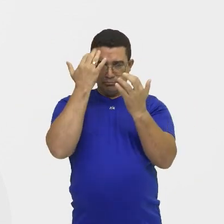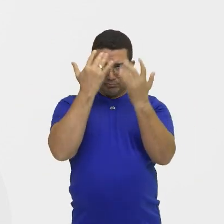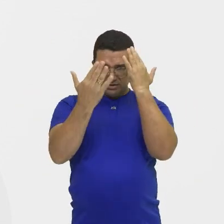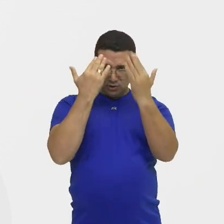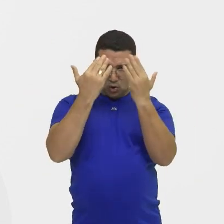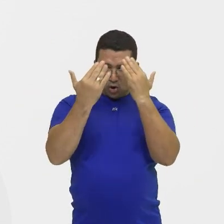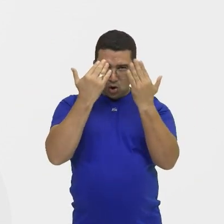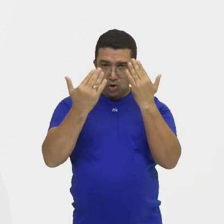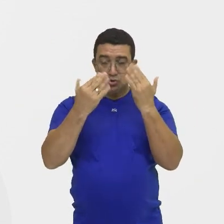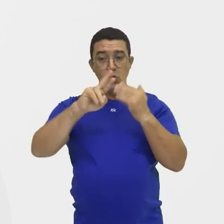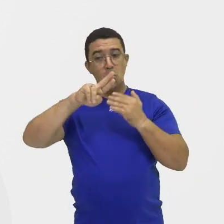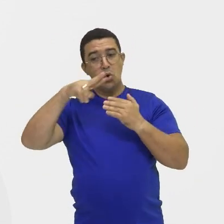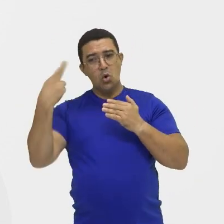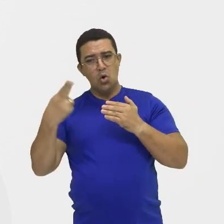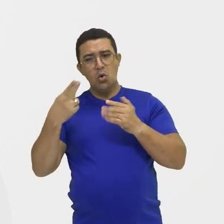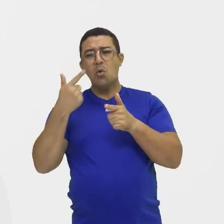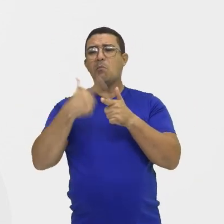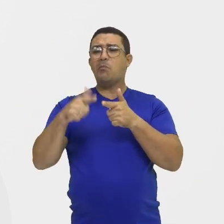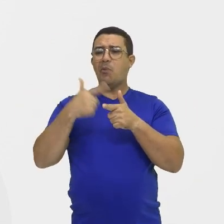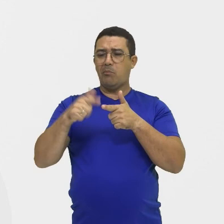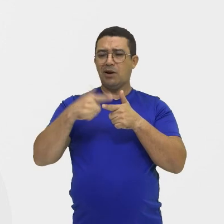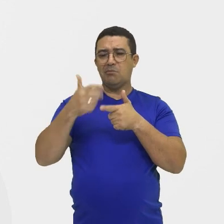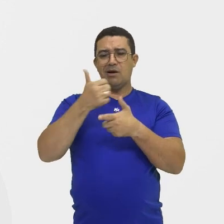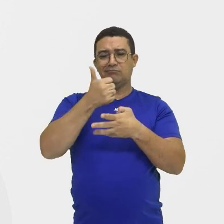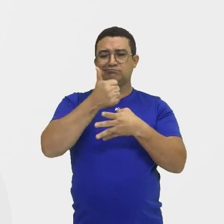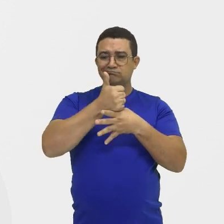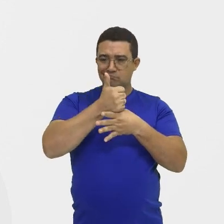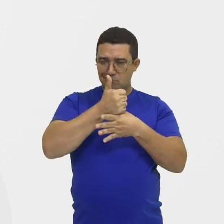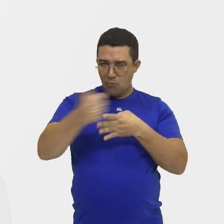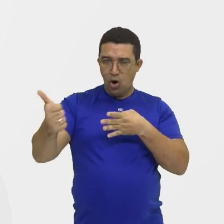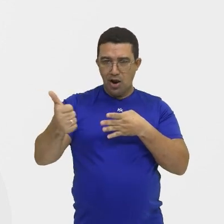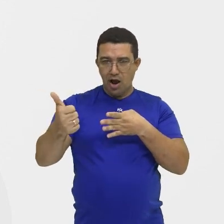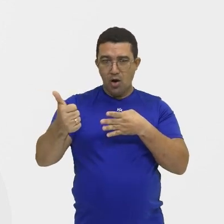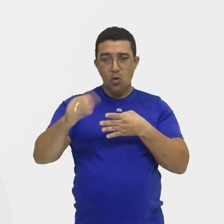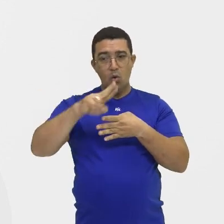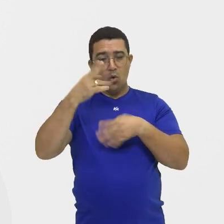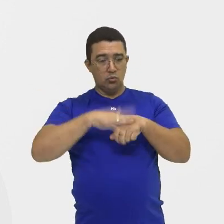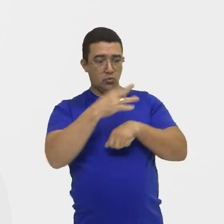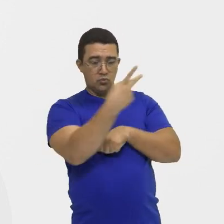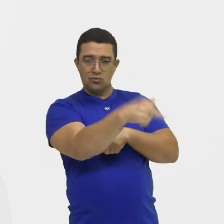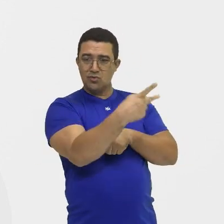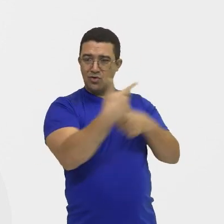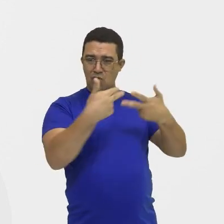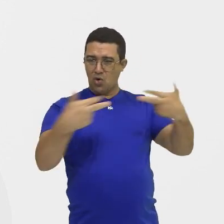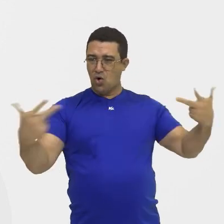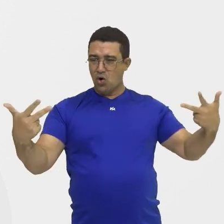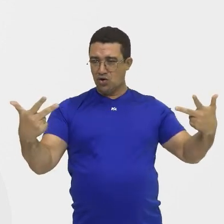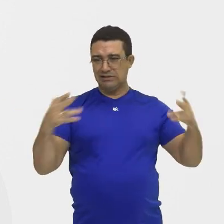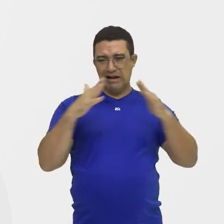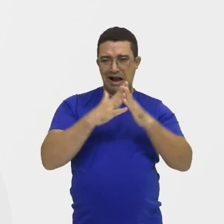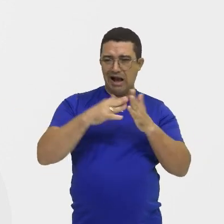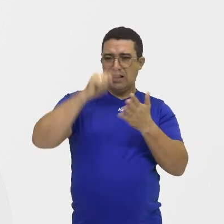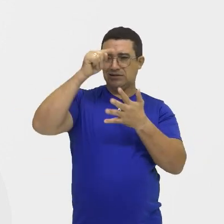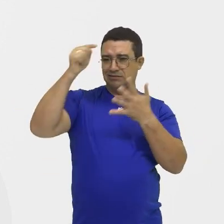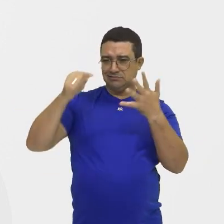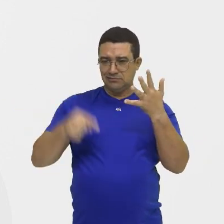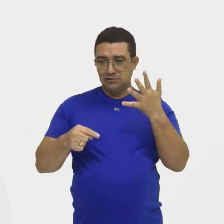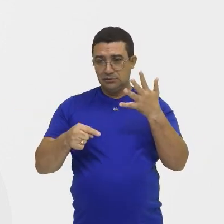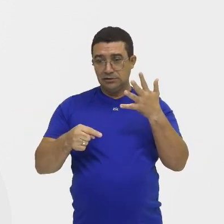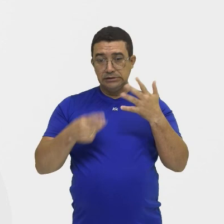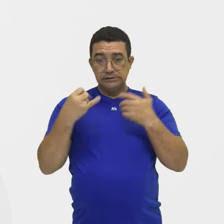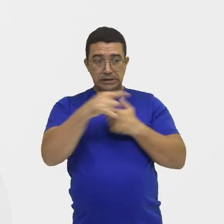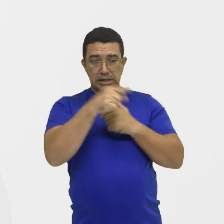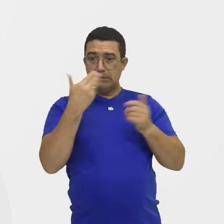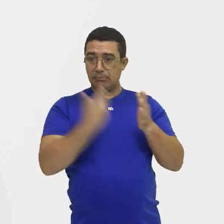ou dano moral, que atinja a moral, a honra da mulher, ou o patrimônio da mulher. Bem, já sabemos aí. Daí se